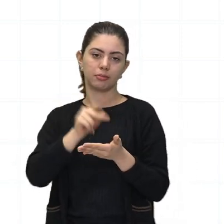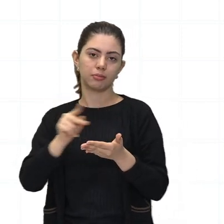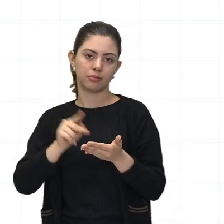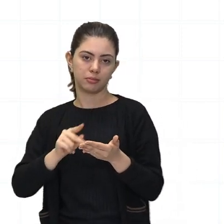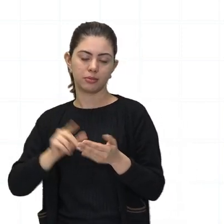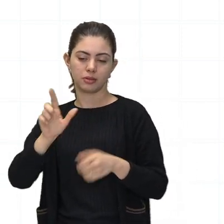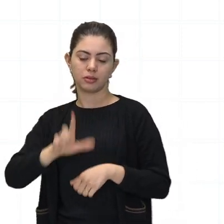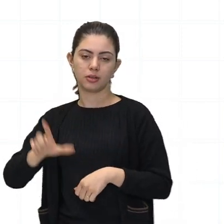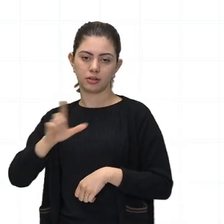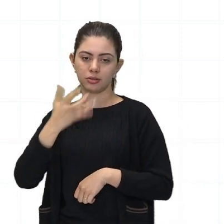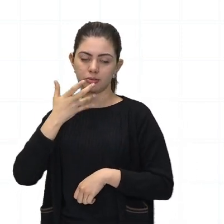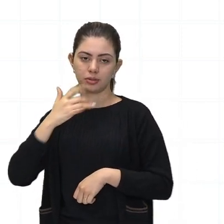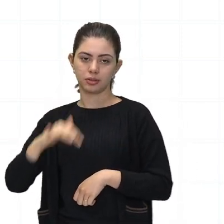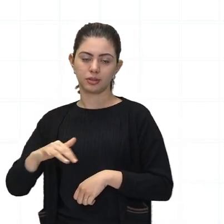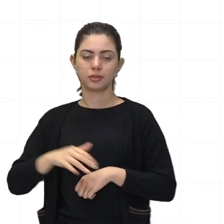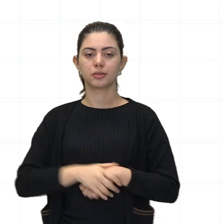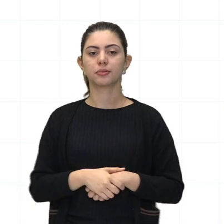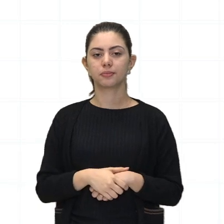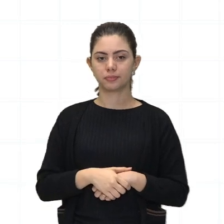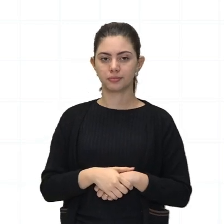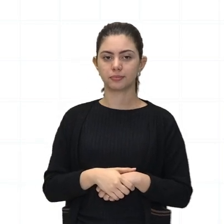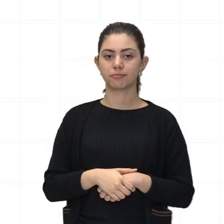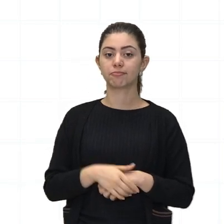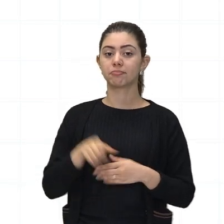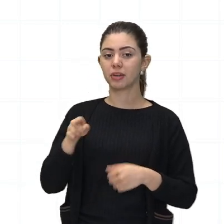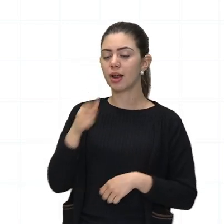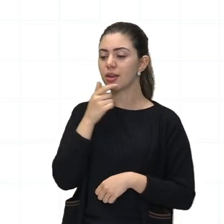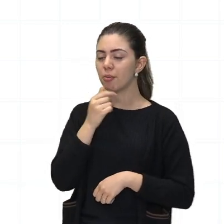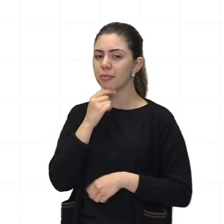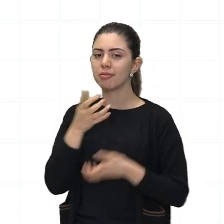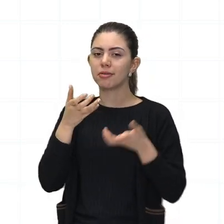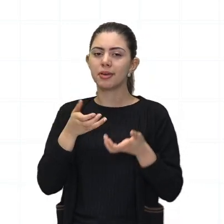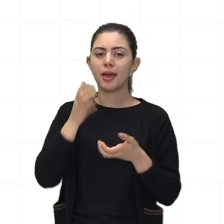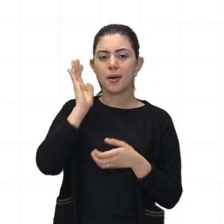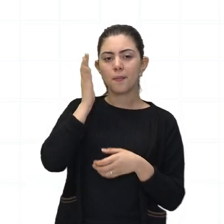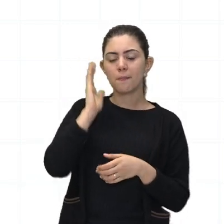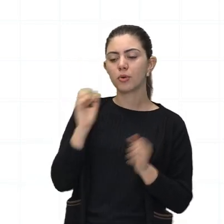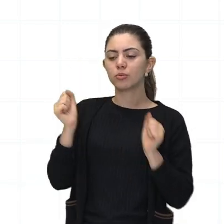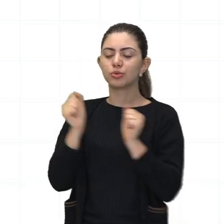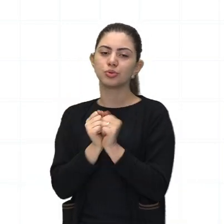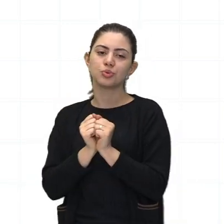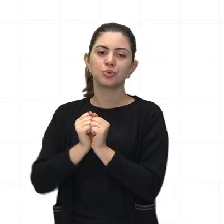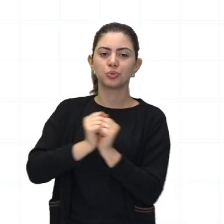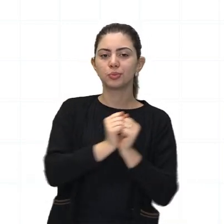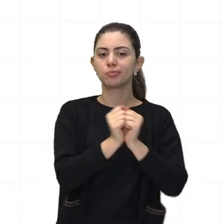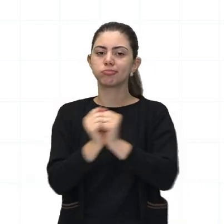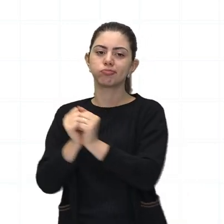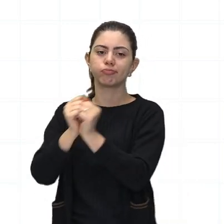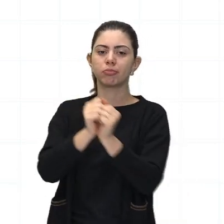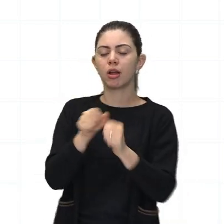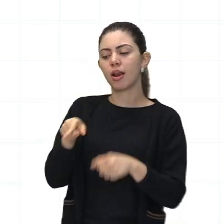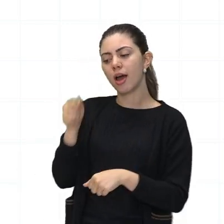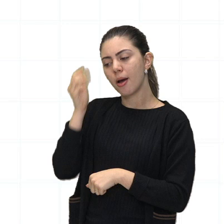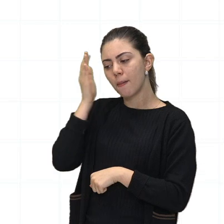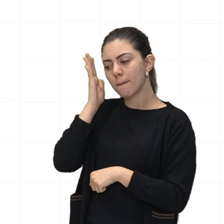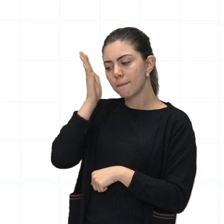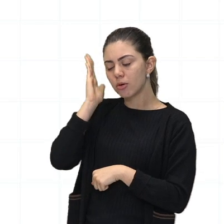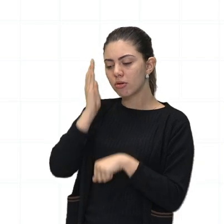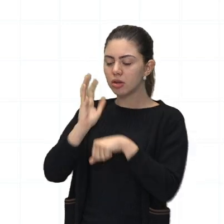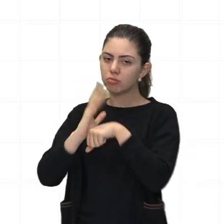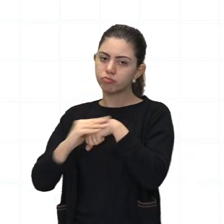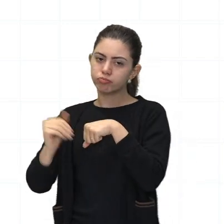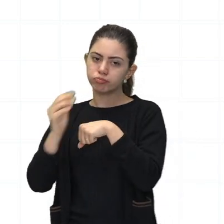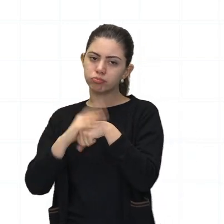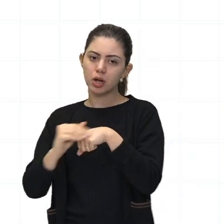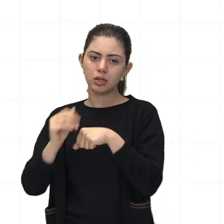exemplo bastante interessante. O menino quer um burrinho para passear, um burrinho manso que não corra nem